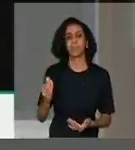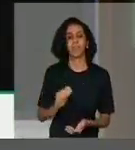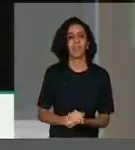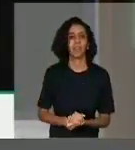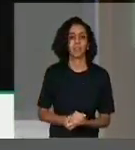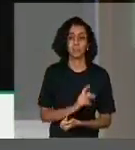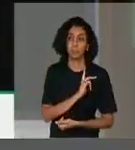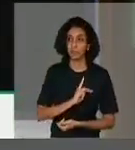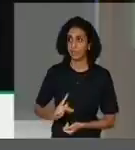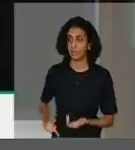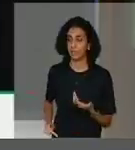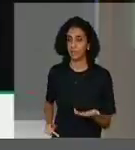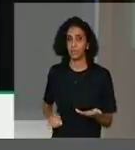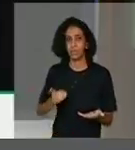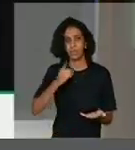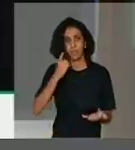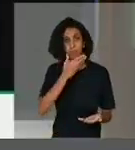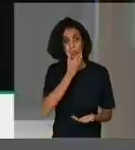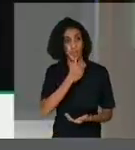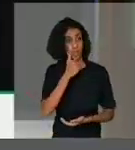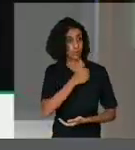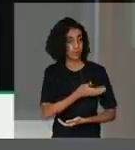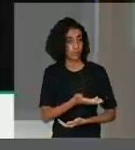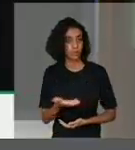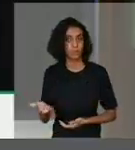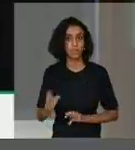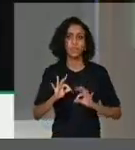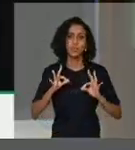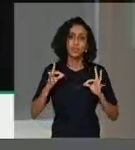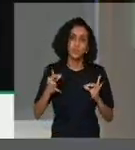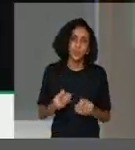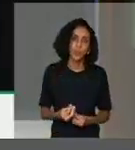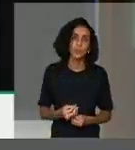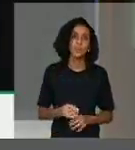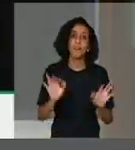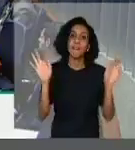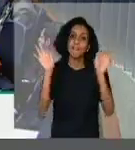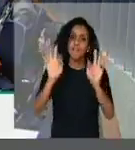presidente, senhoras e senhores deputados, que tenham todos uma feliz Páscoa.